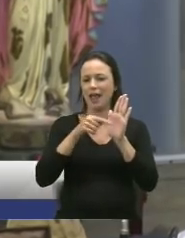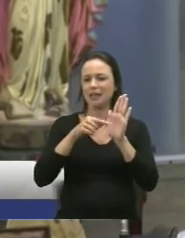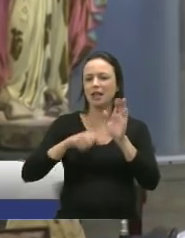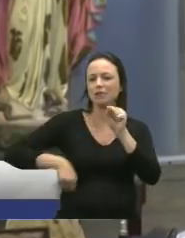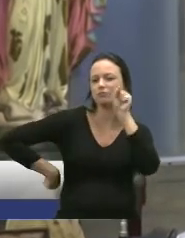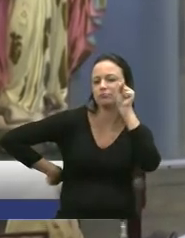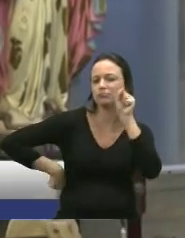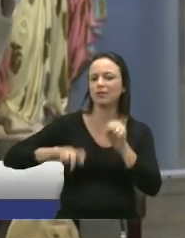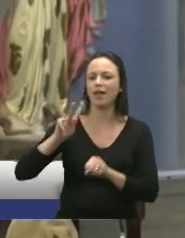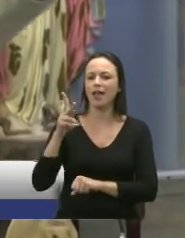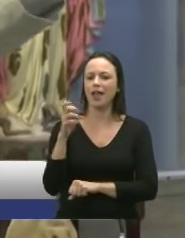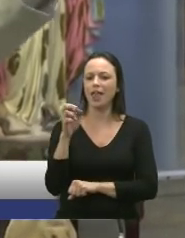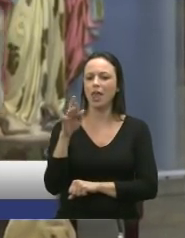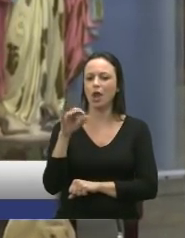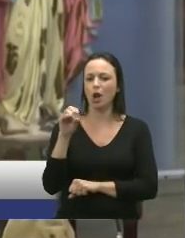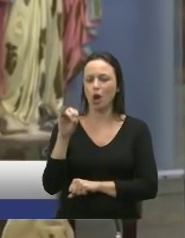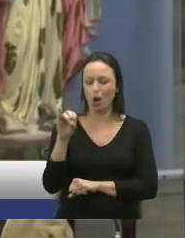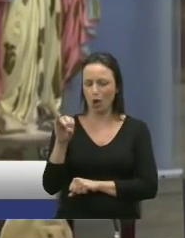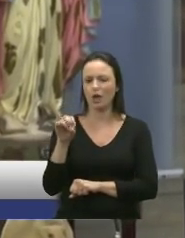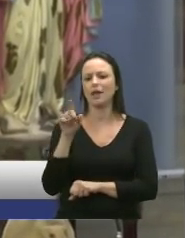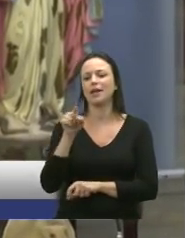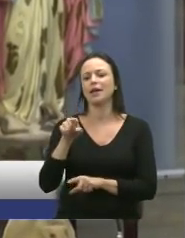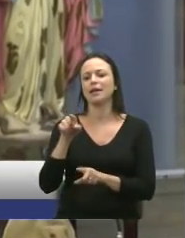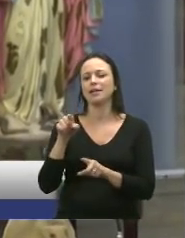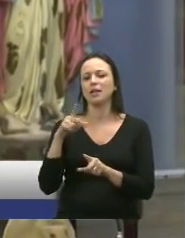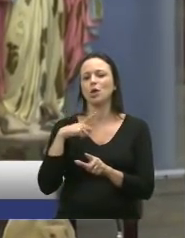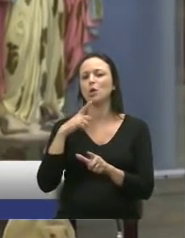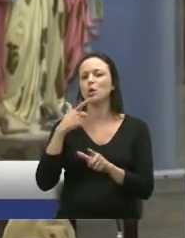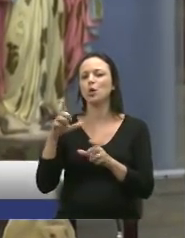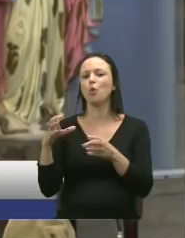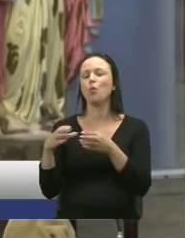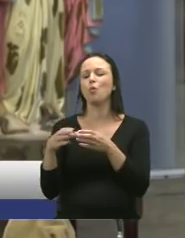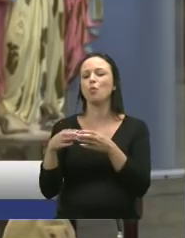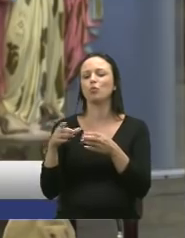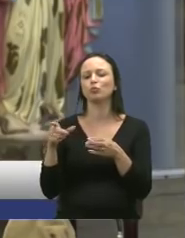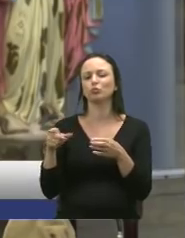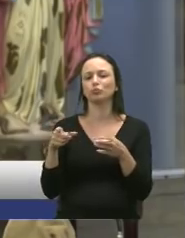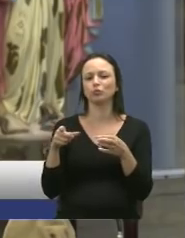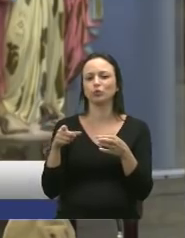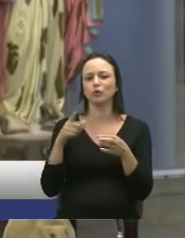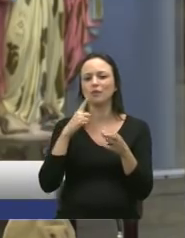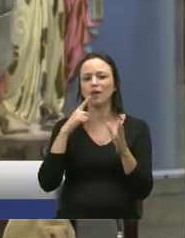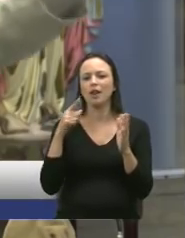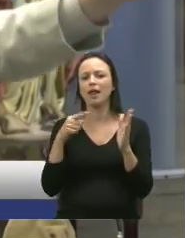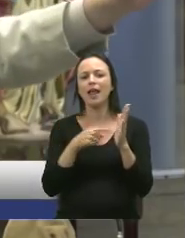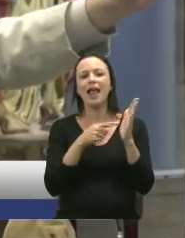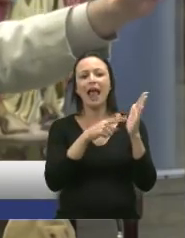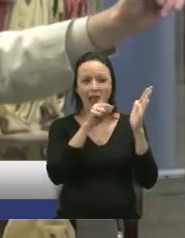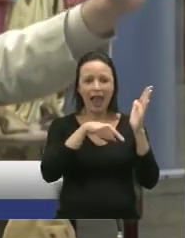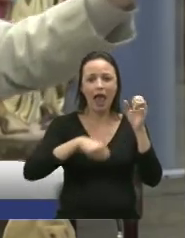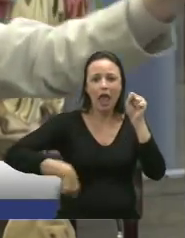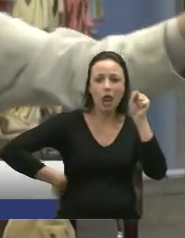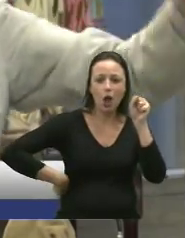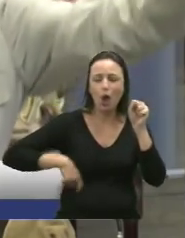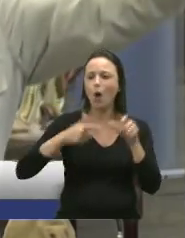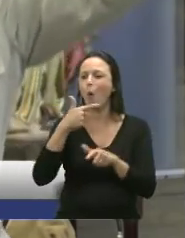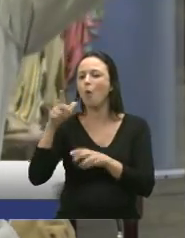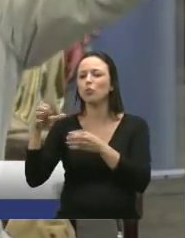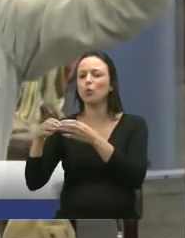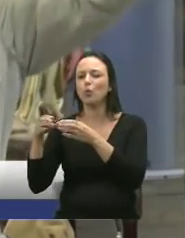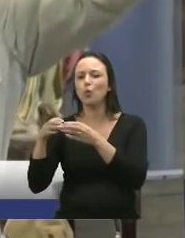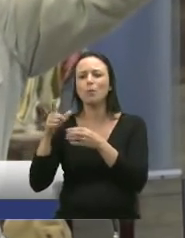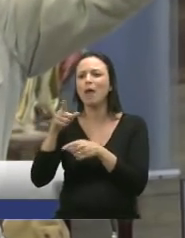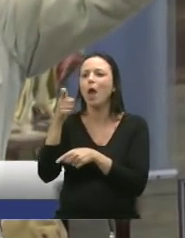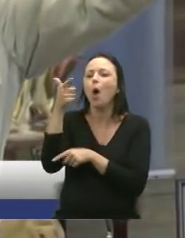seja interpretado por outro grupo como injustamente considerado herói. E esse outro grupo explora um